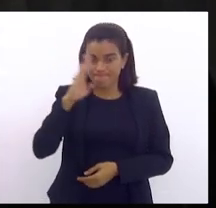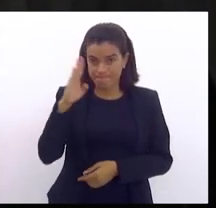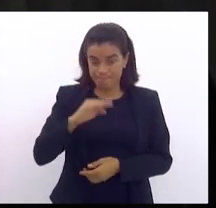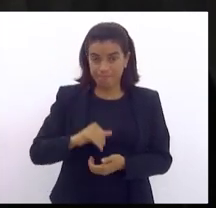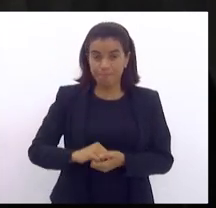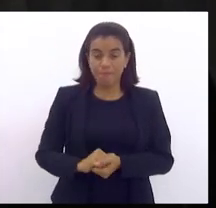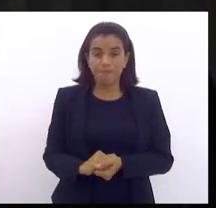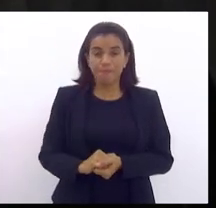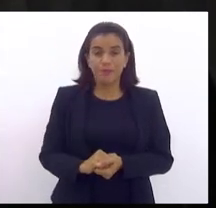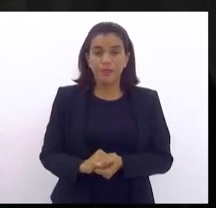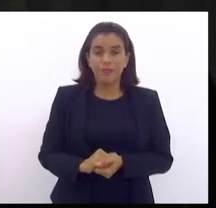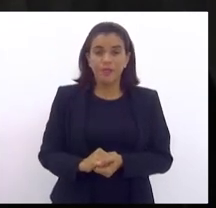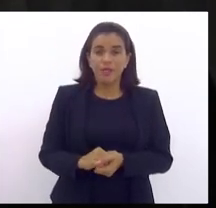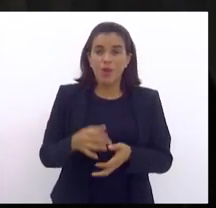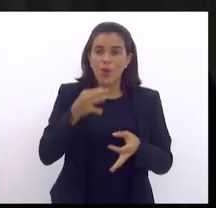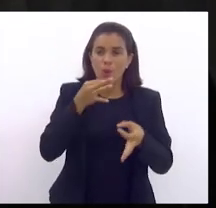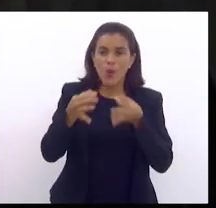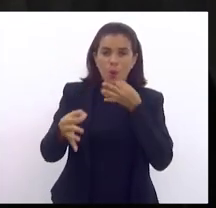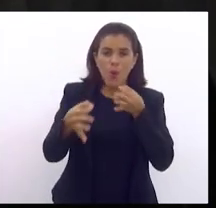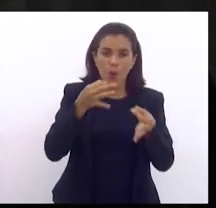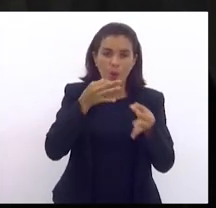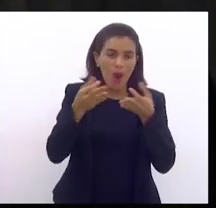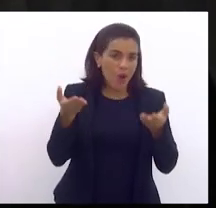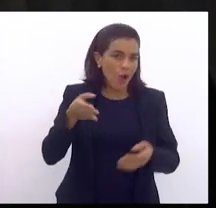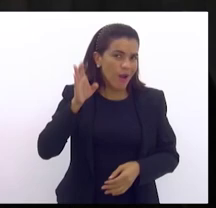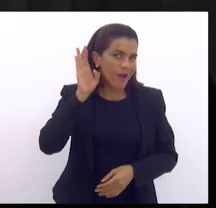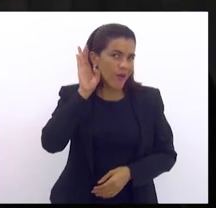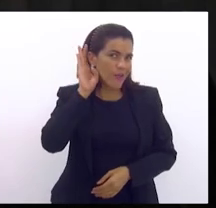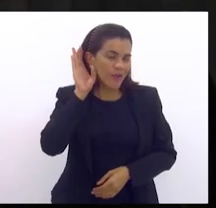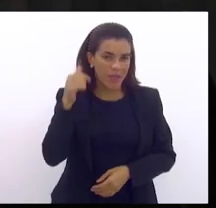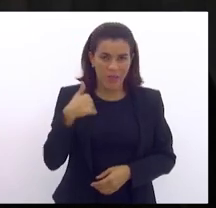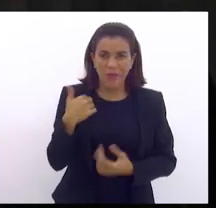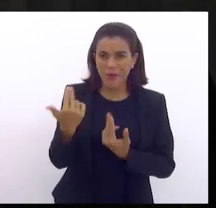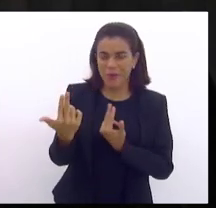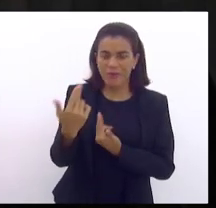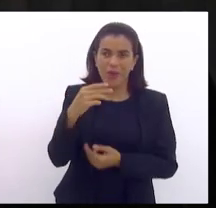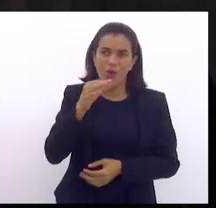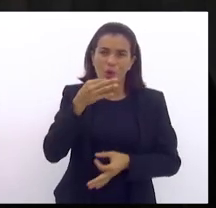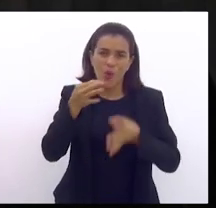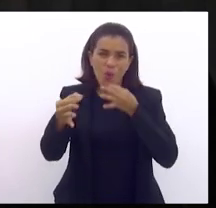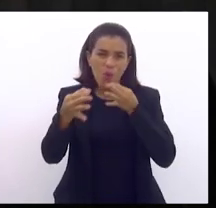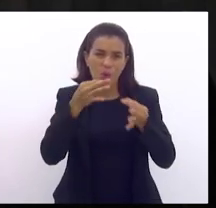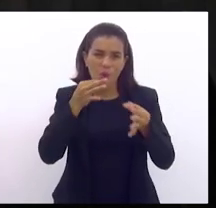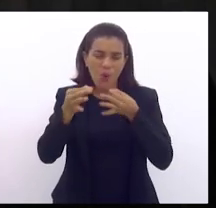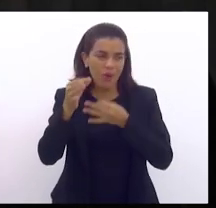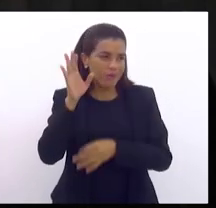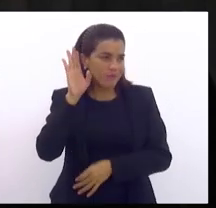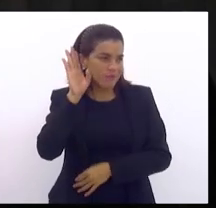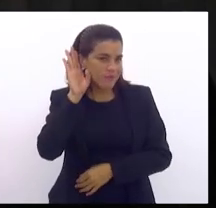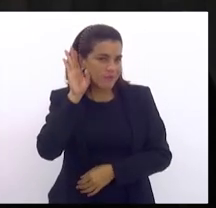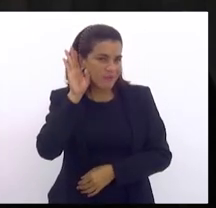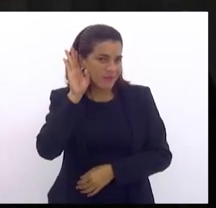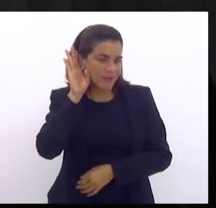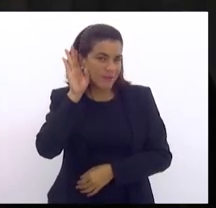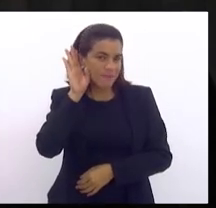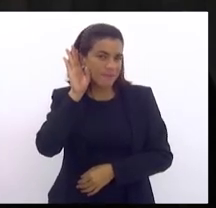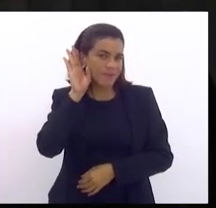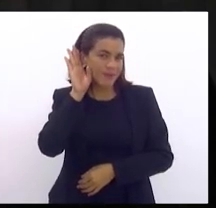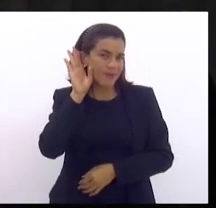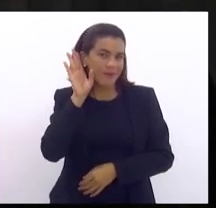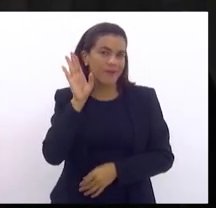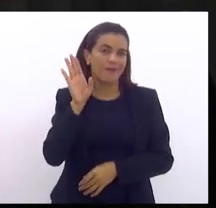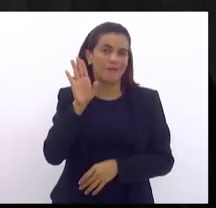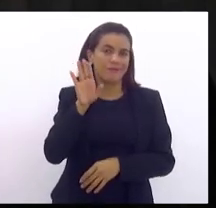E os assovios que Vossa Excelência está escutando, eu estou também, alguns rumores, que, seguramente